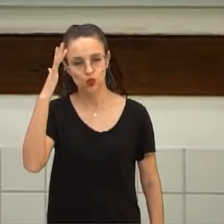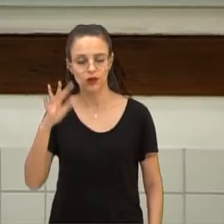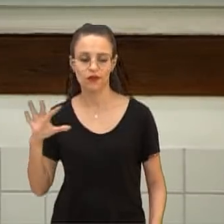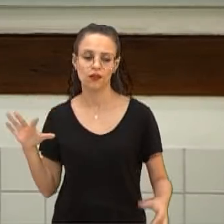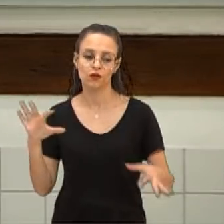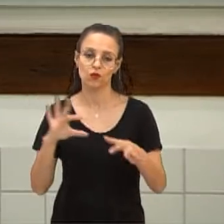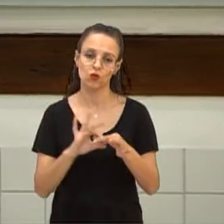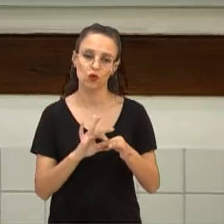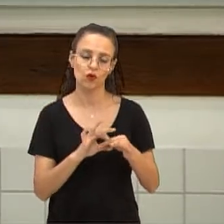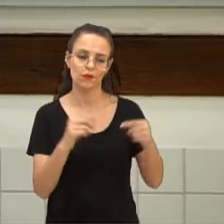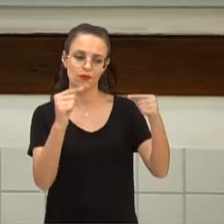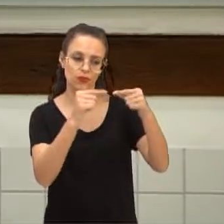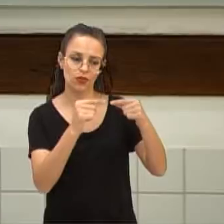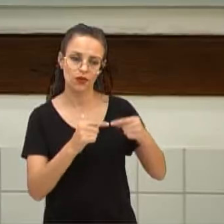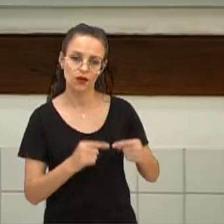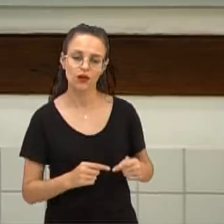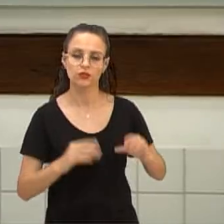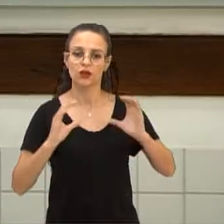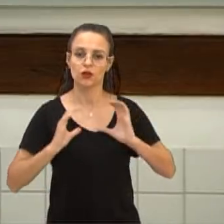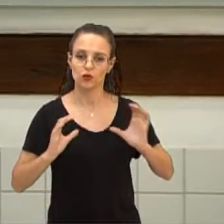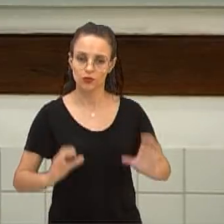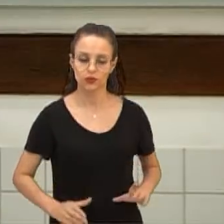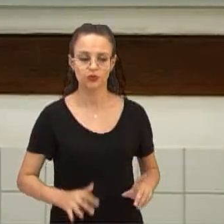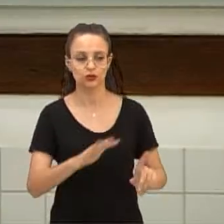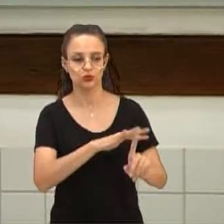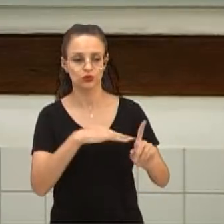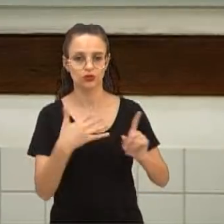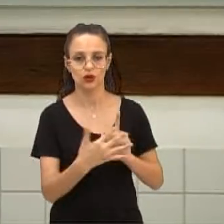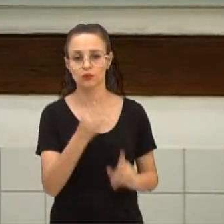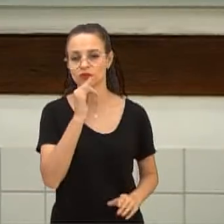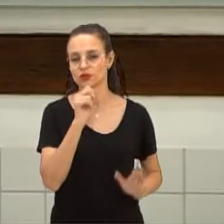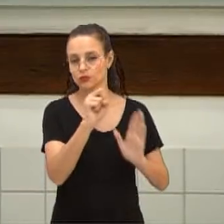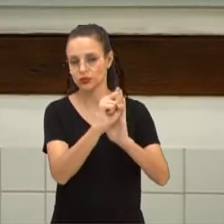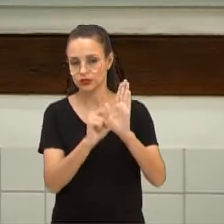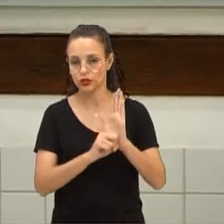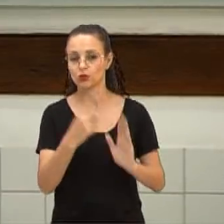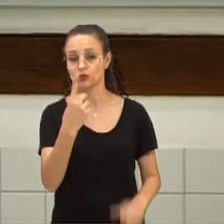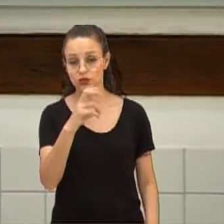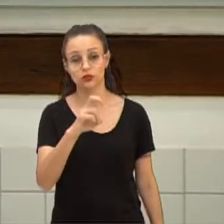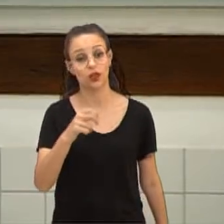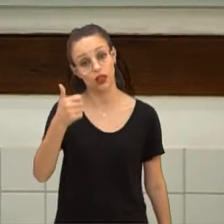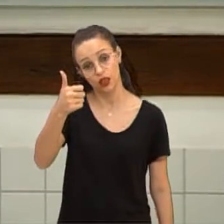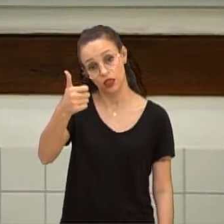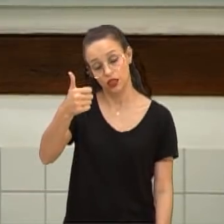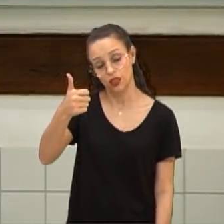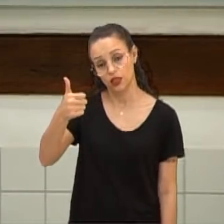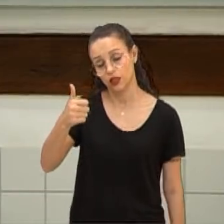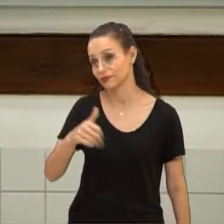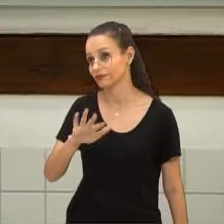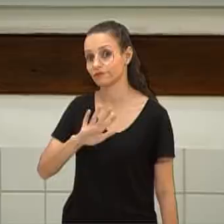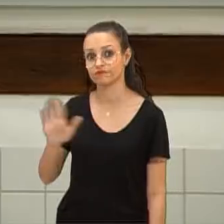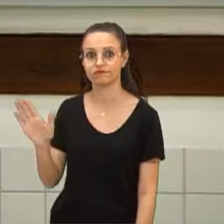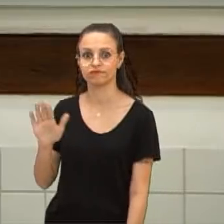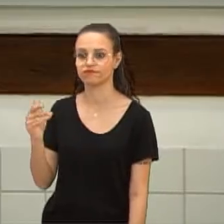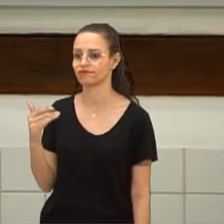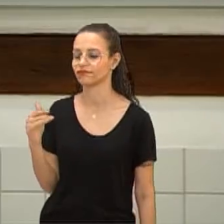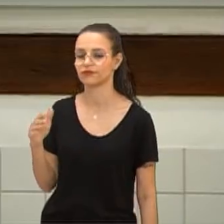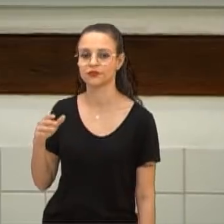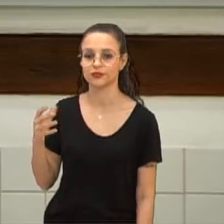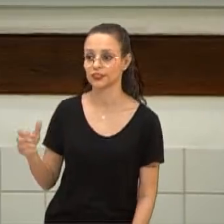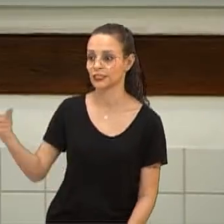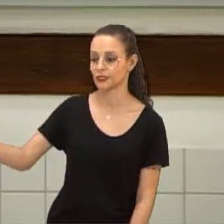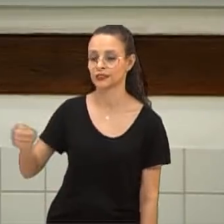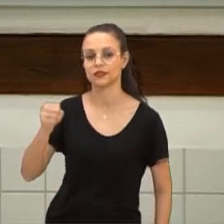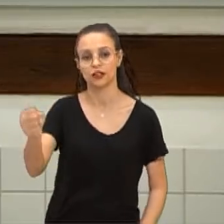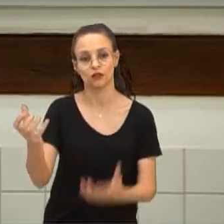às questões, a comportamentos sociais, por exemplo, lá do século XV, ele teria sido decapitado, ele teria ido à